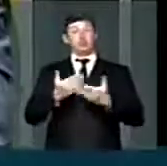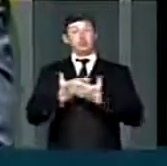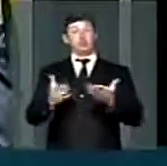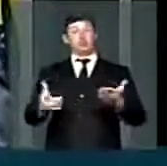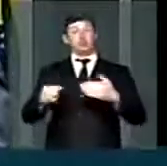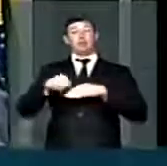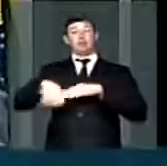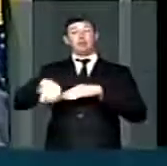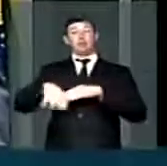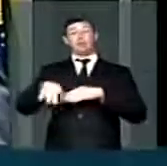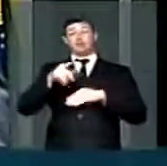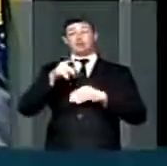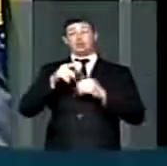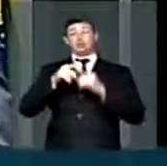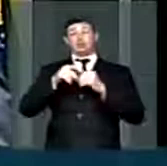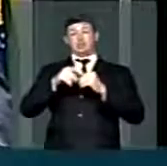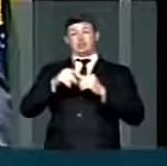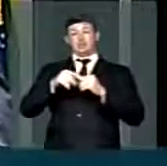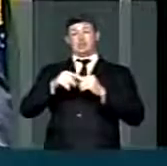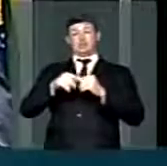abastecimento